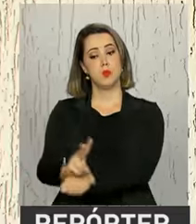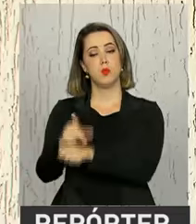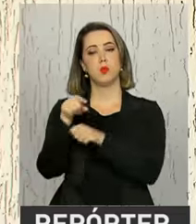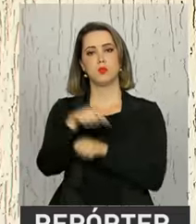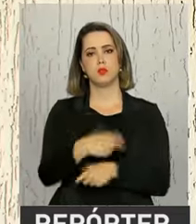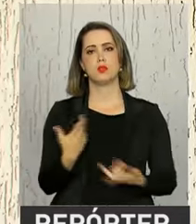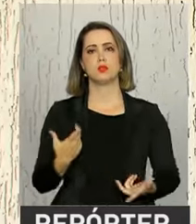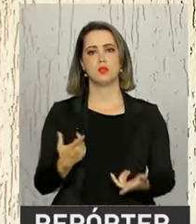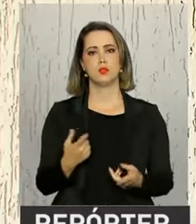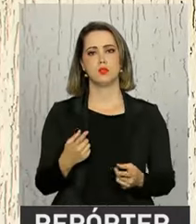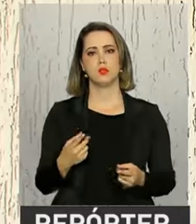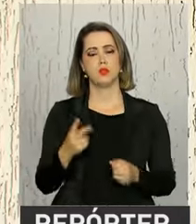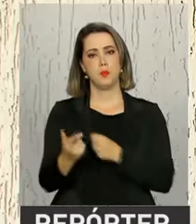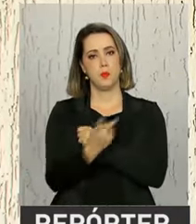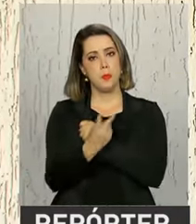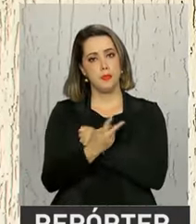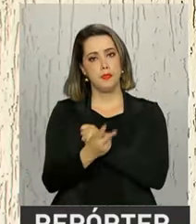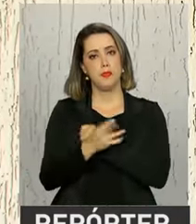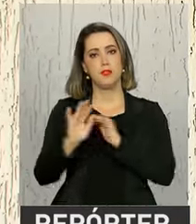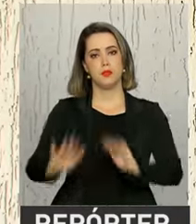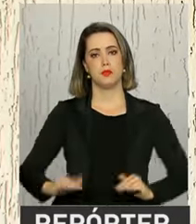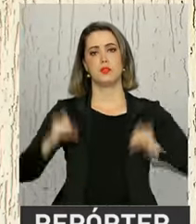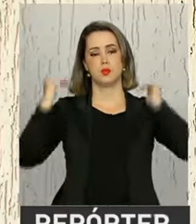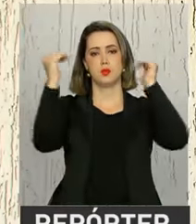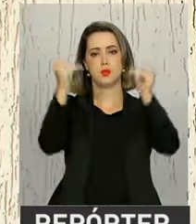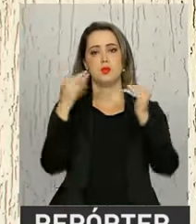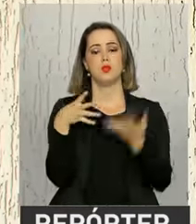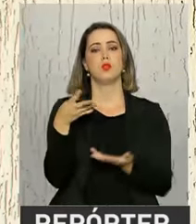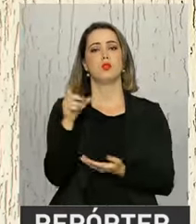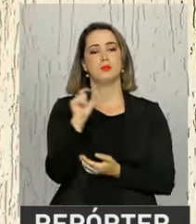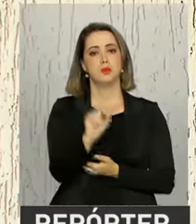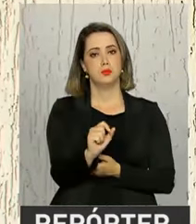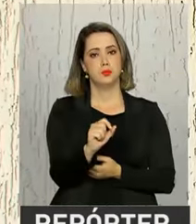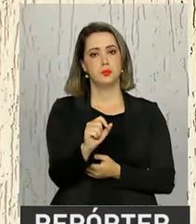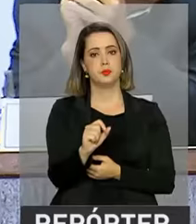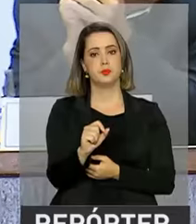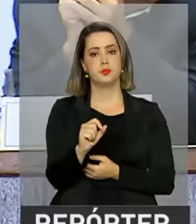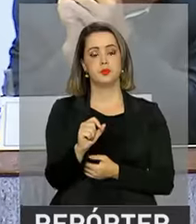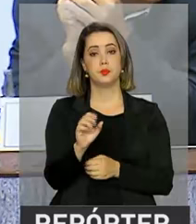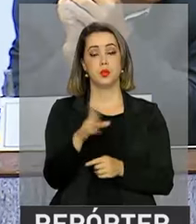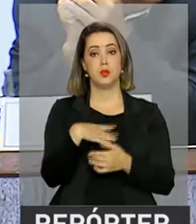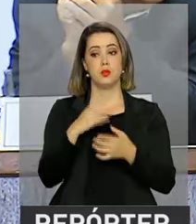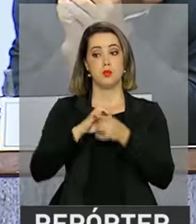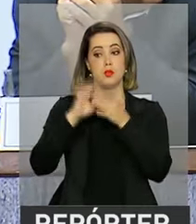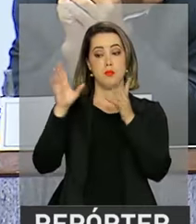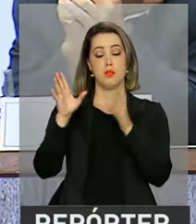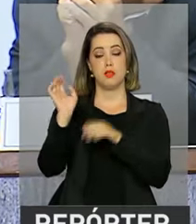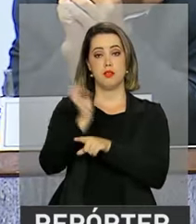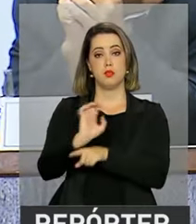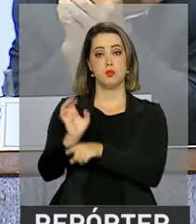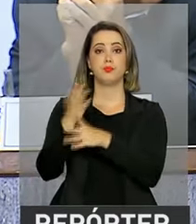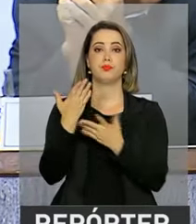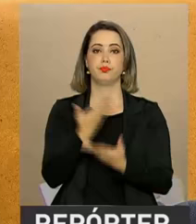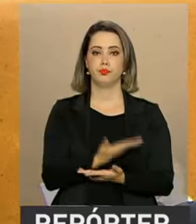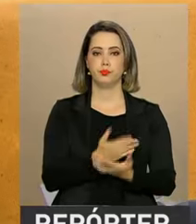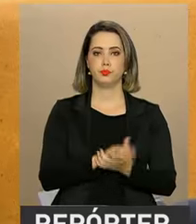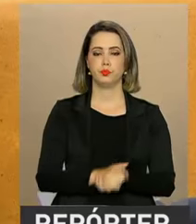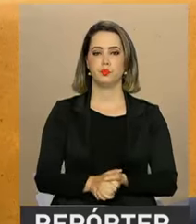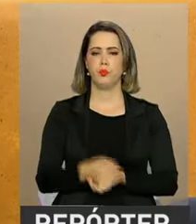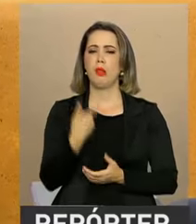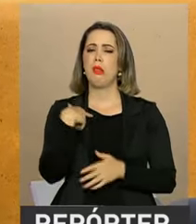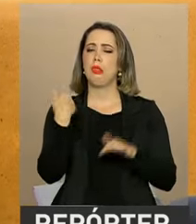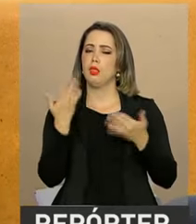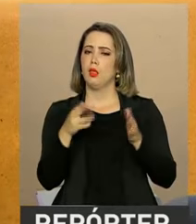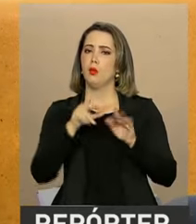a sua soberania e surgiu o interesse do estado a estratégia deve ser apresentada ao presidente michel